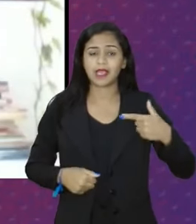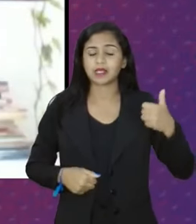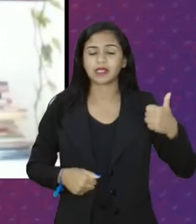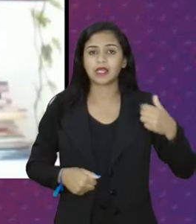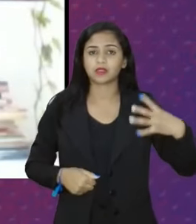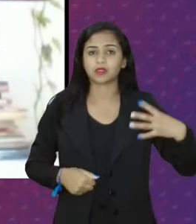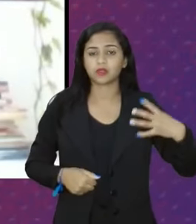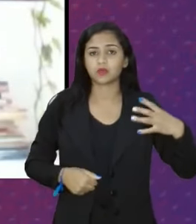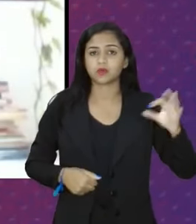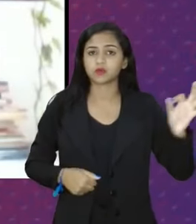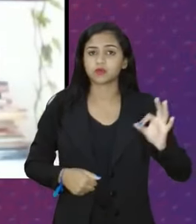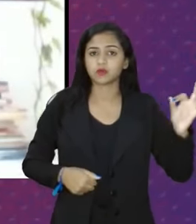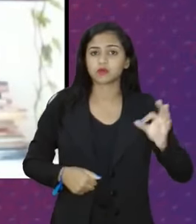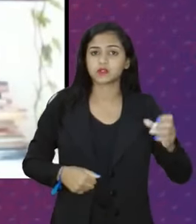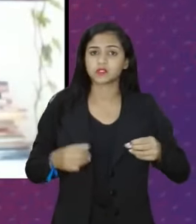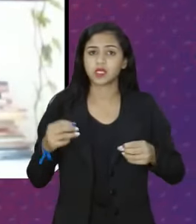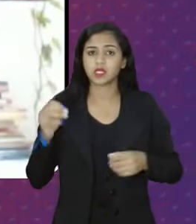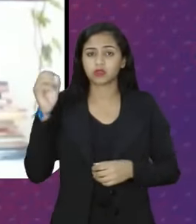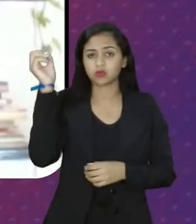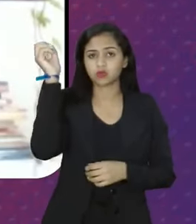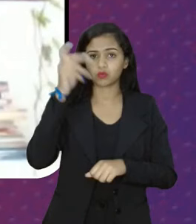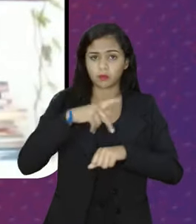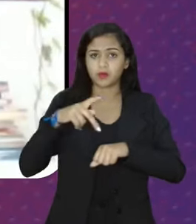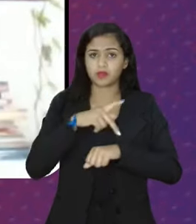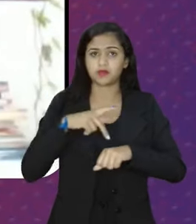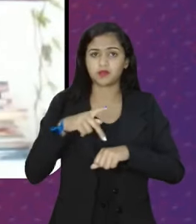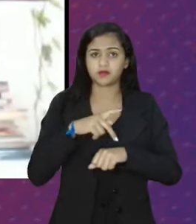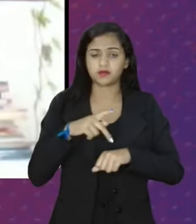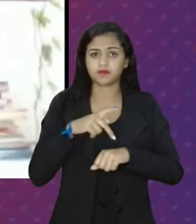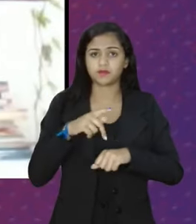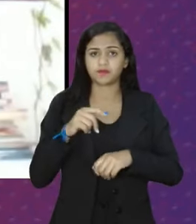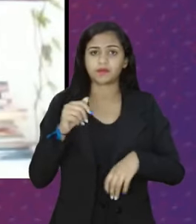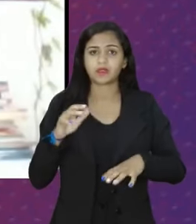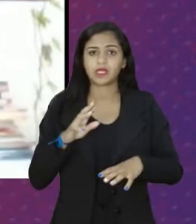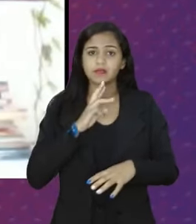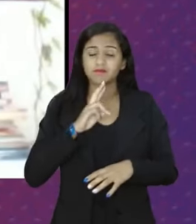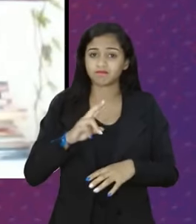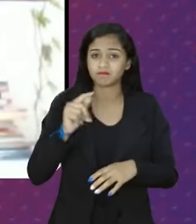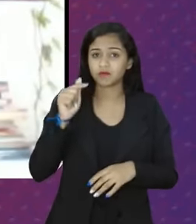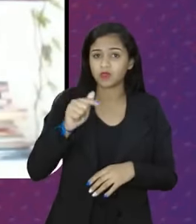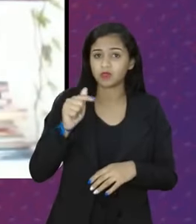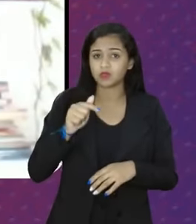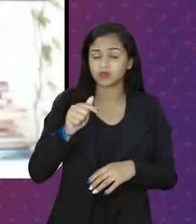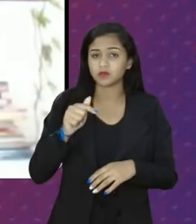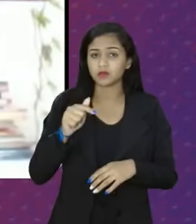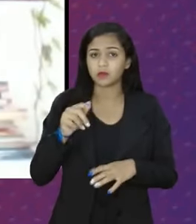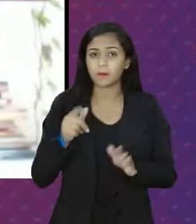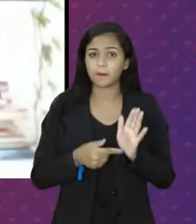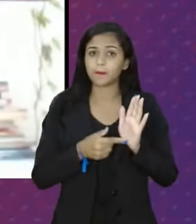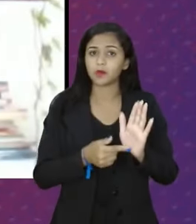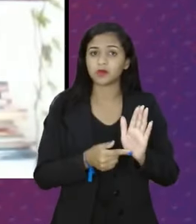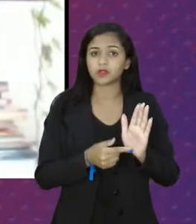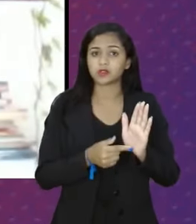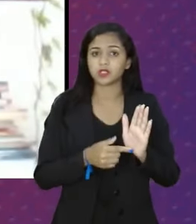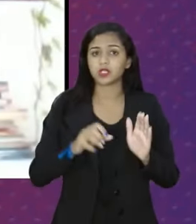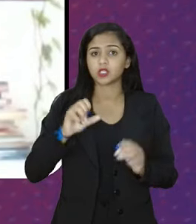no país, o que é muito significativo. Esses resultados mostraram que